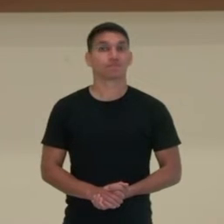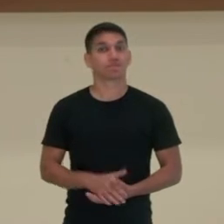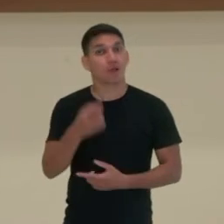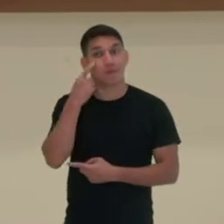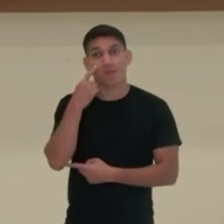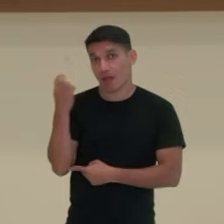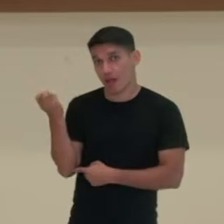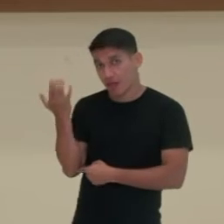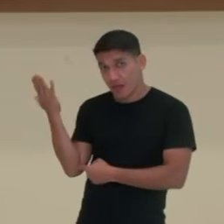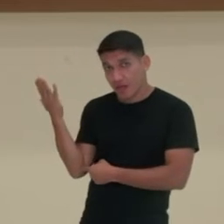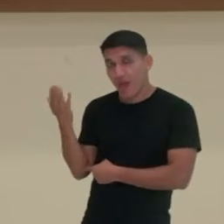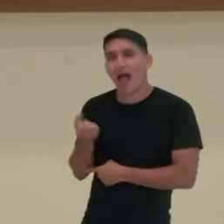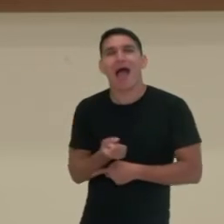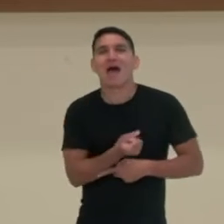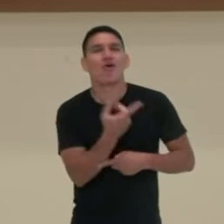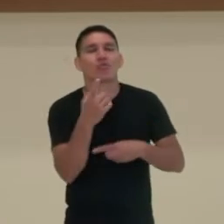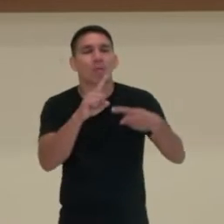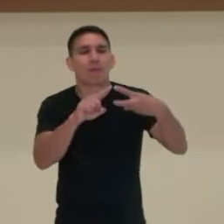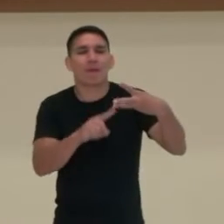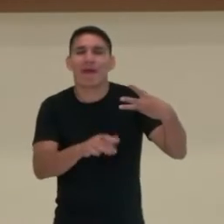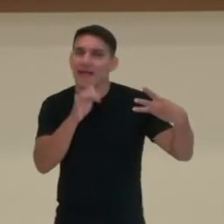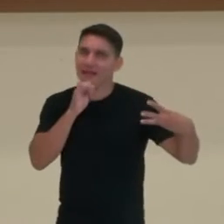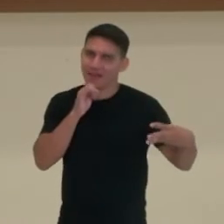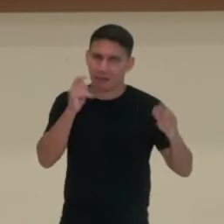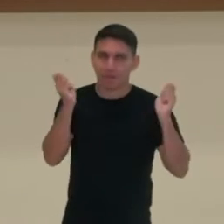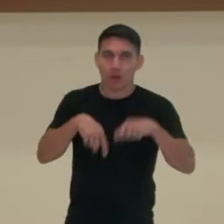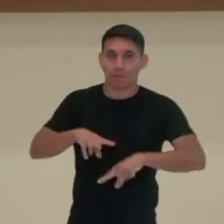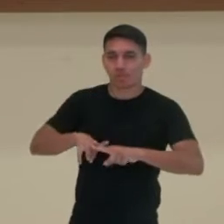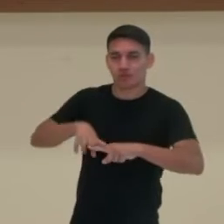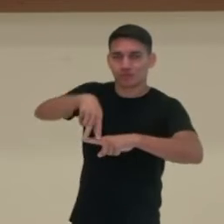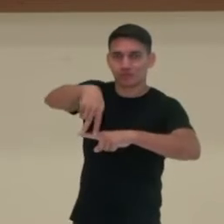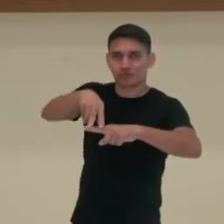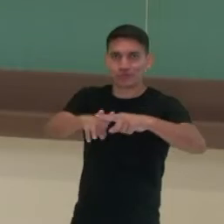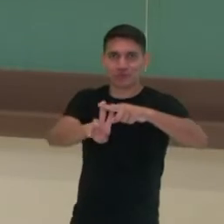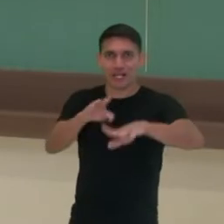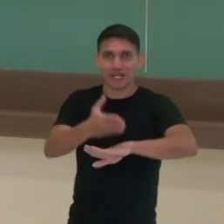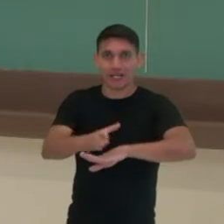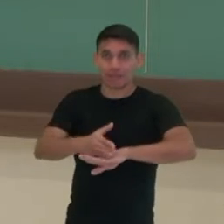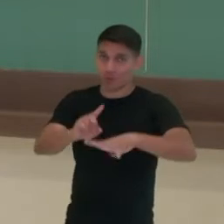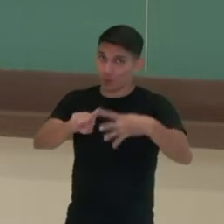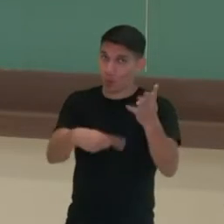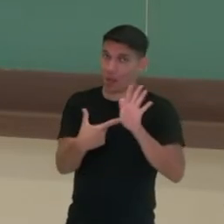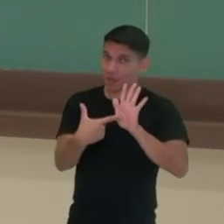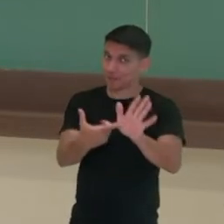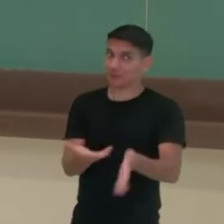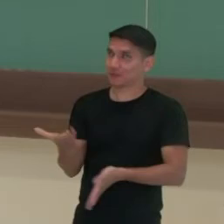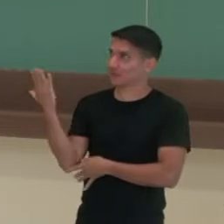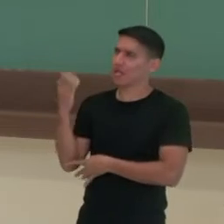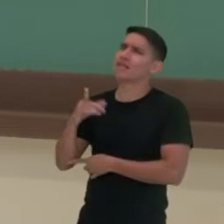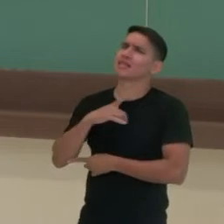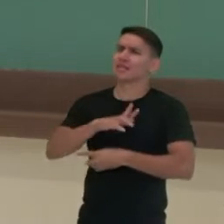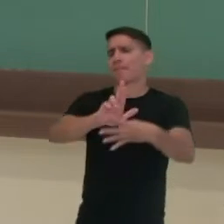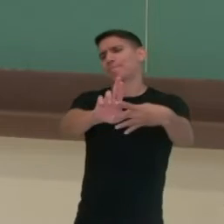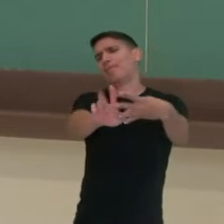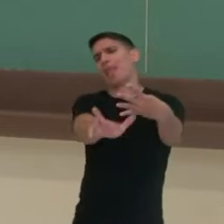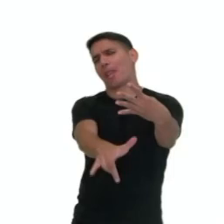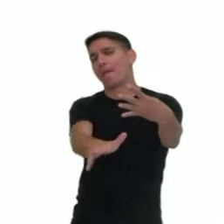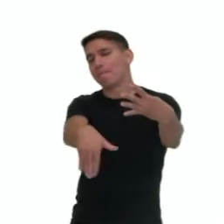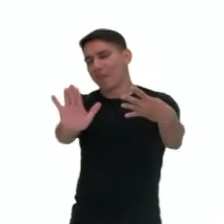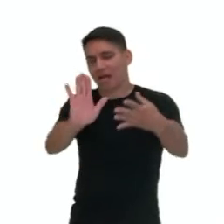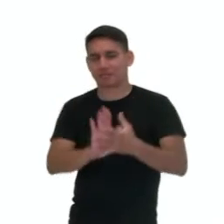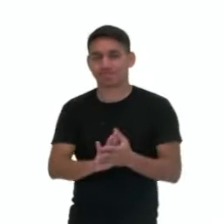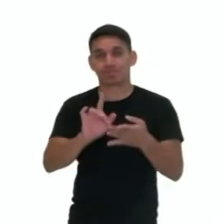Vamos ver alguns, então, dos exemplos de ginástica de condicionamento? Aqui tem 4, mas existem vários. Então,